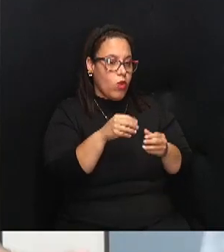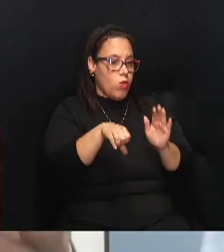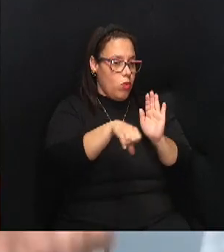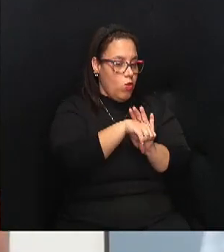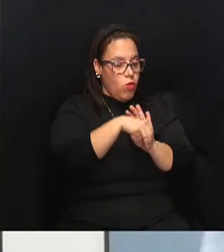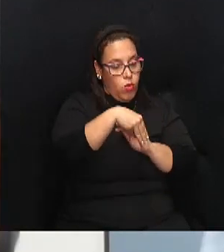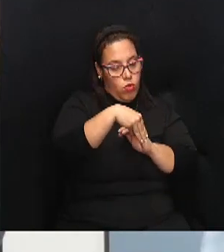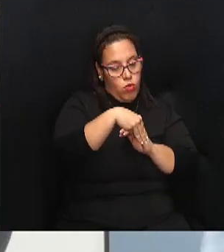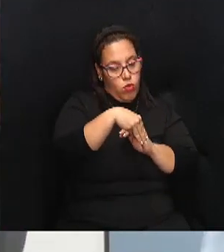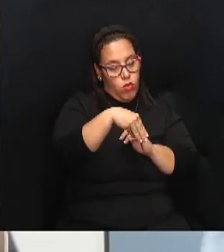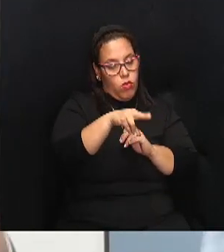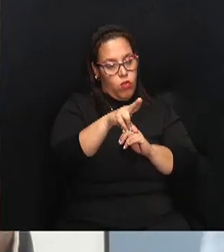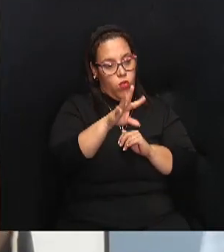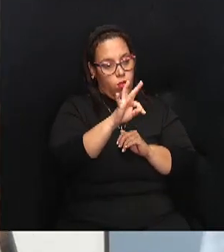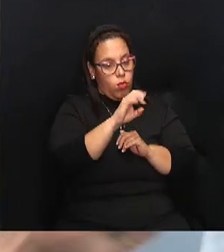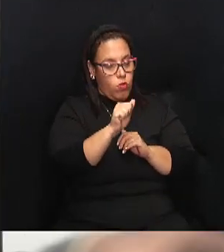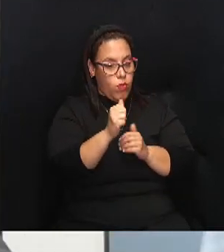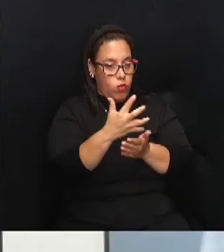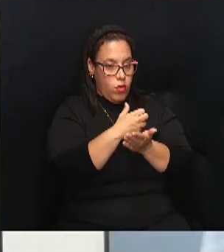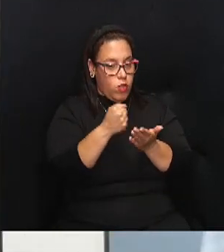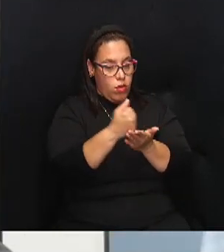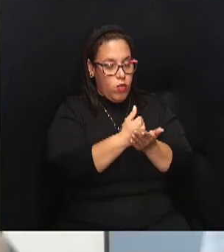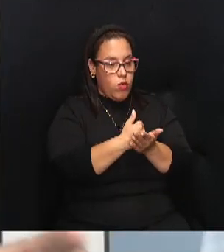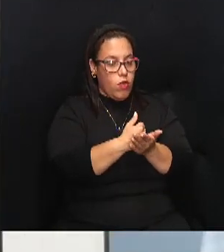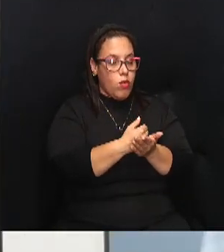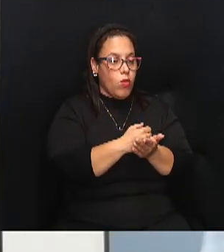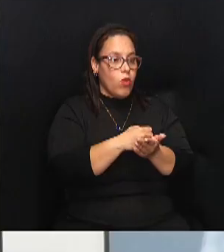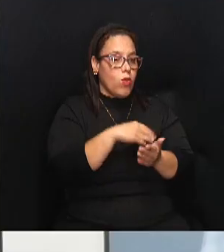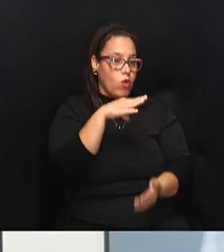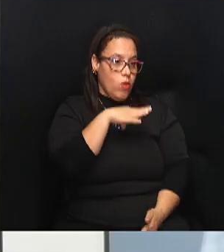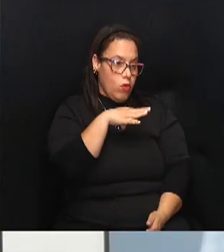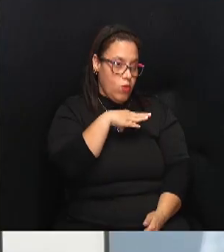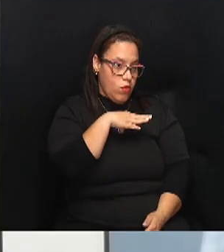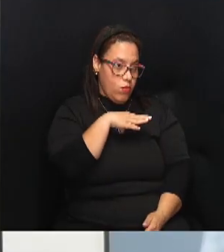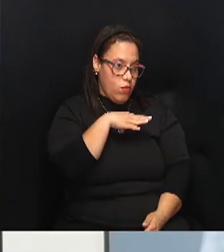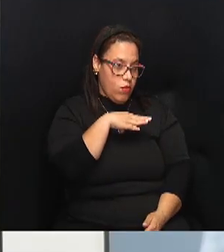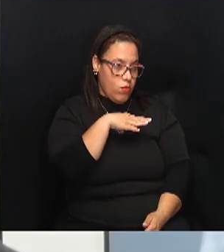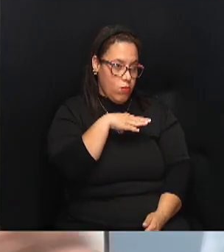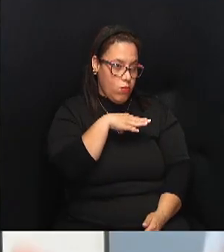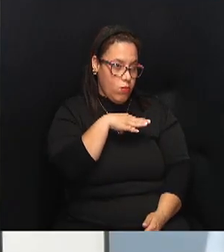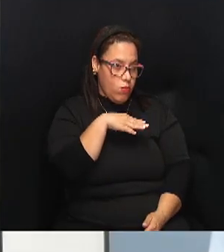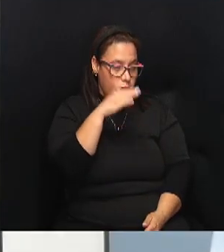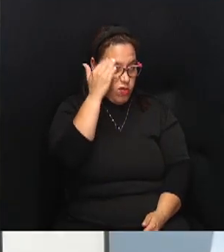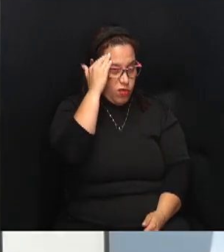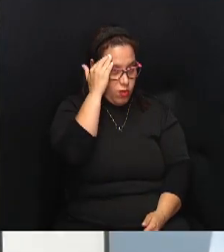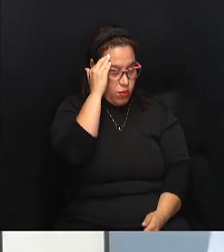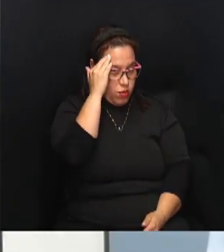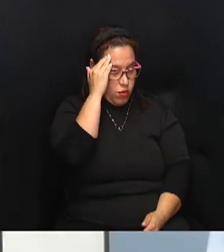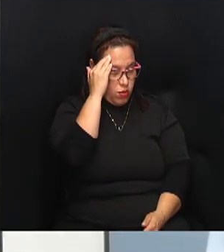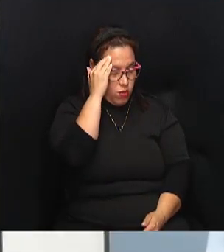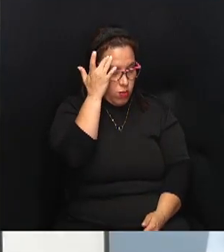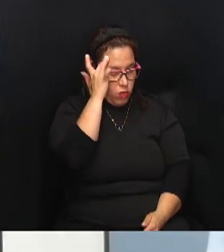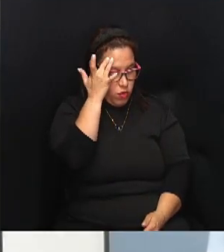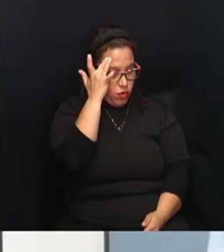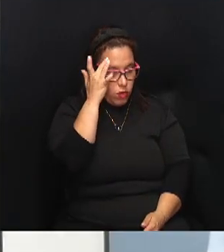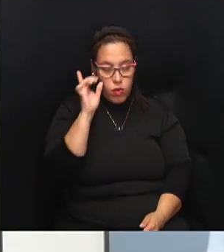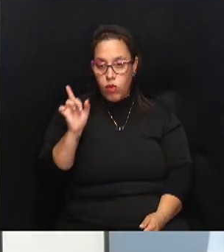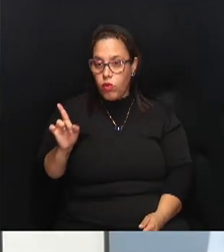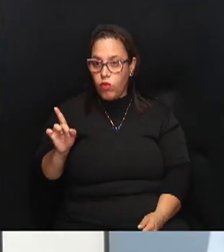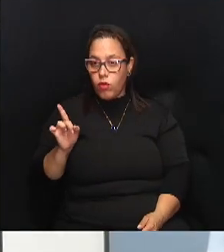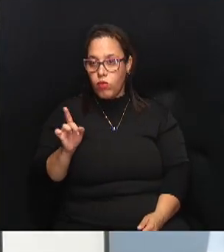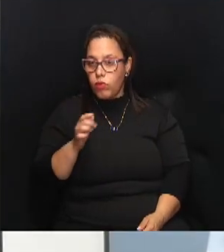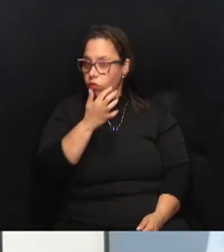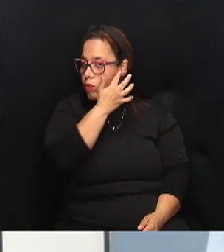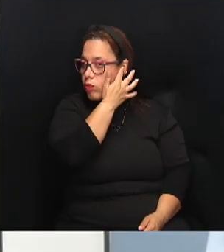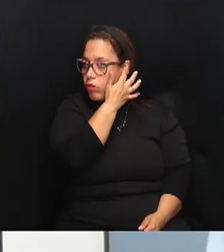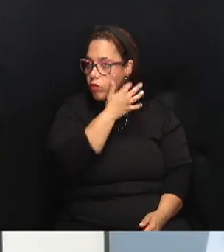exemplo, ali, e isso gera arrecadação para o município. Então, acho que foi esse macro que